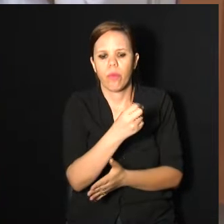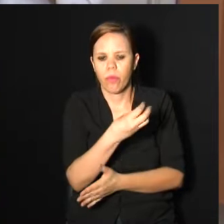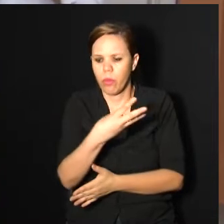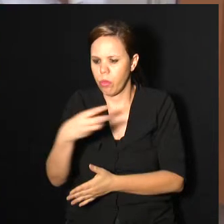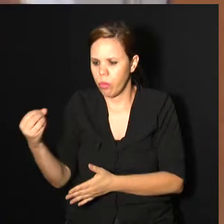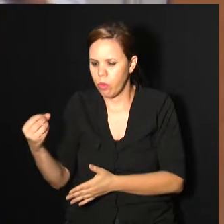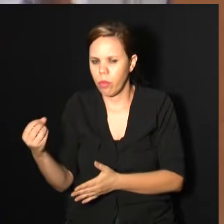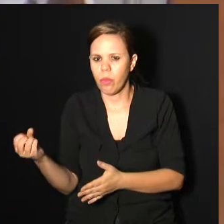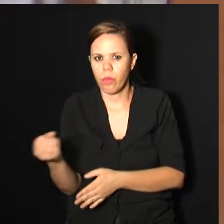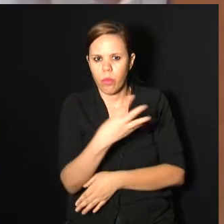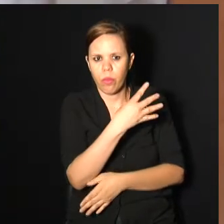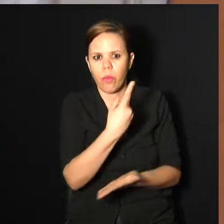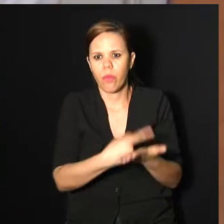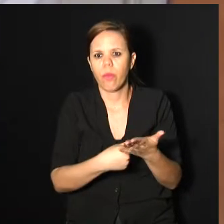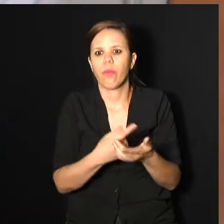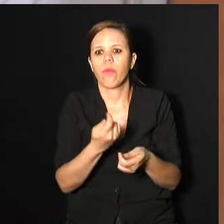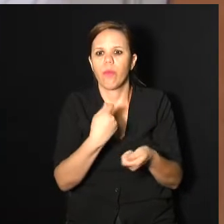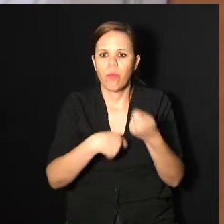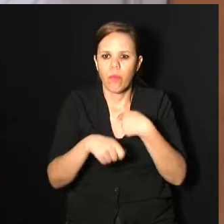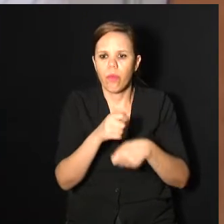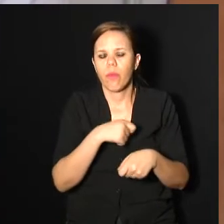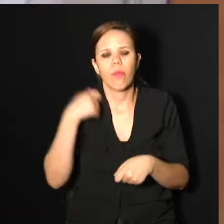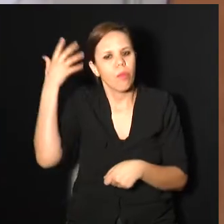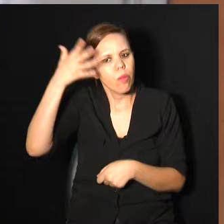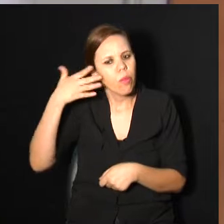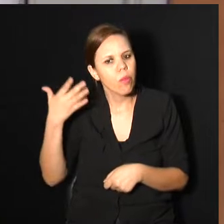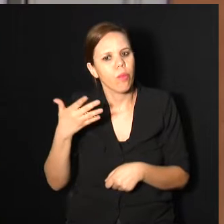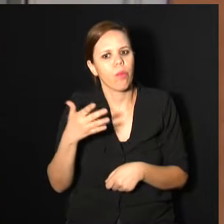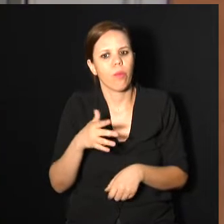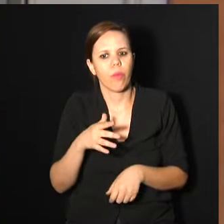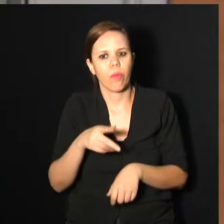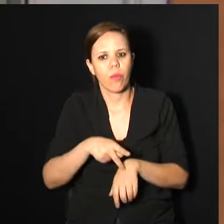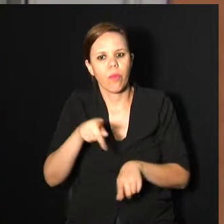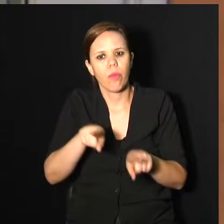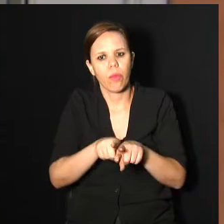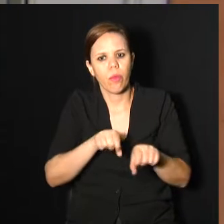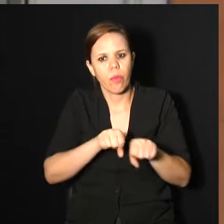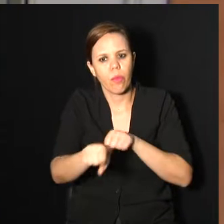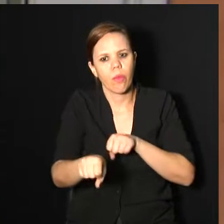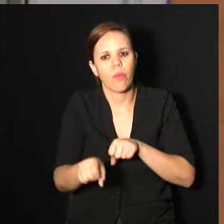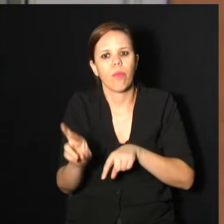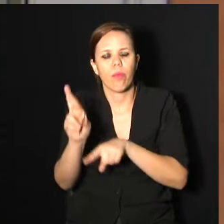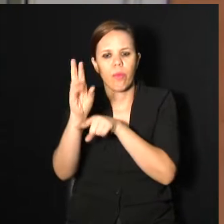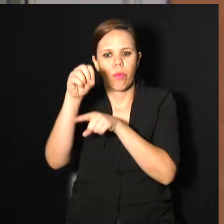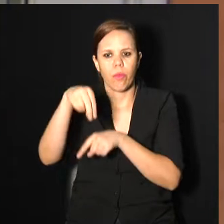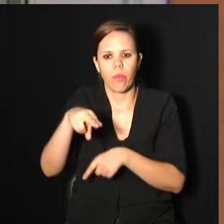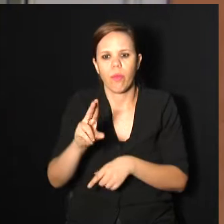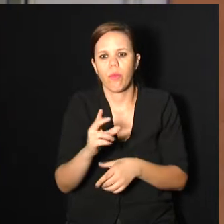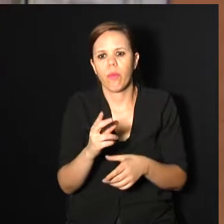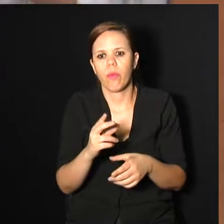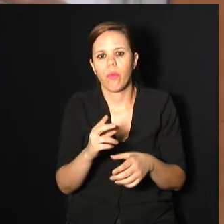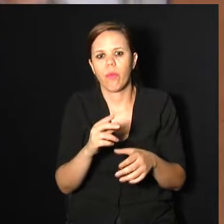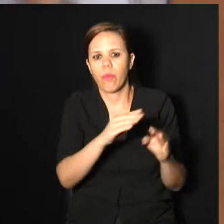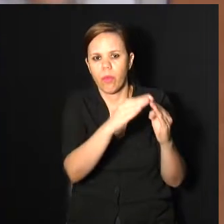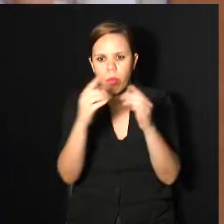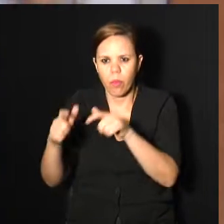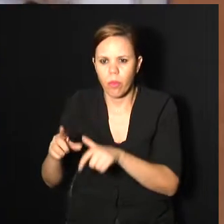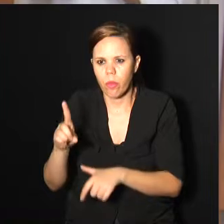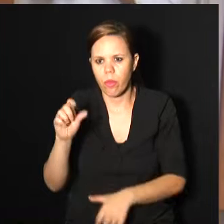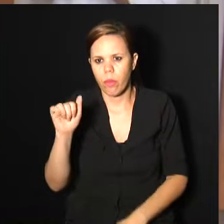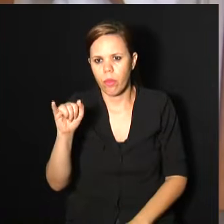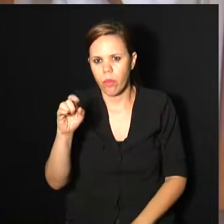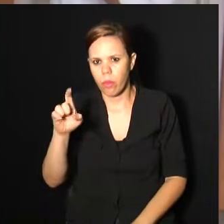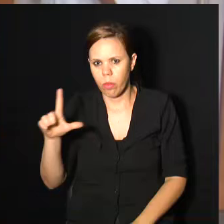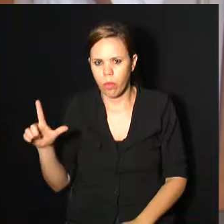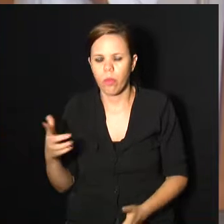Agenda Urbana, ministrada pelo especialista em planejamento urbano e representante da ONU Habitat no Brasil, Daniel Montadon.